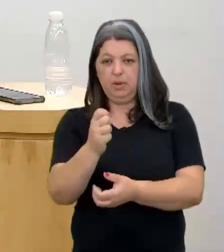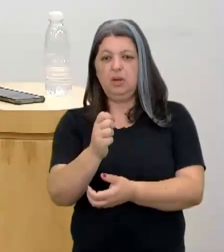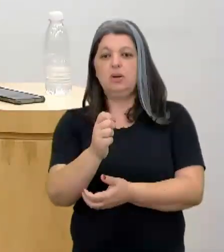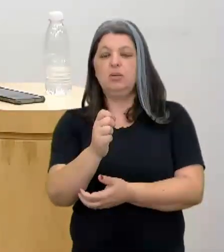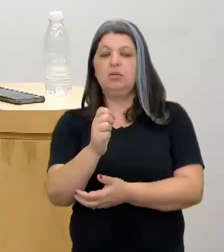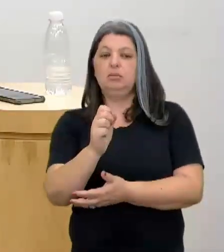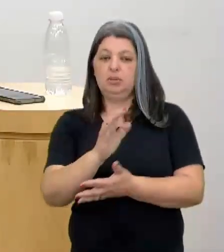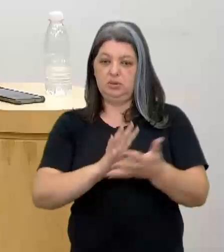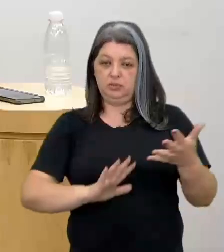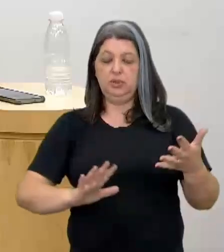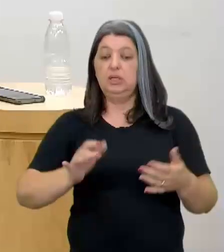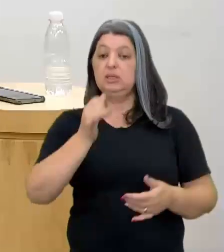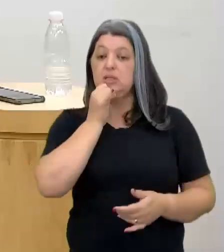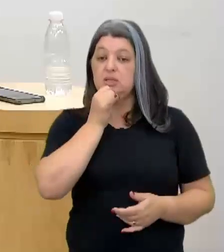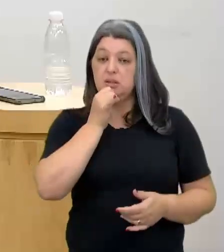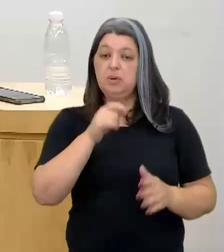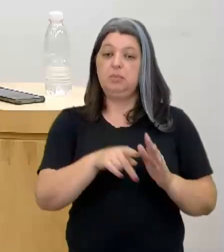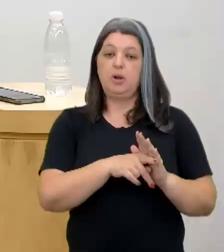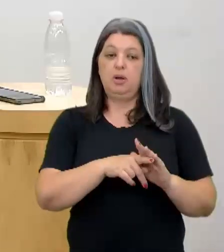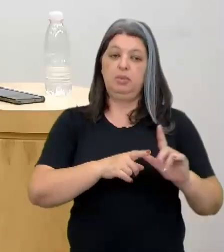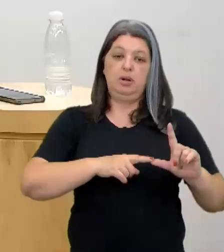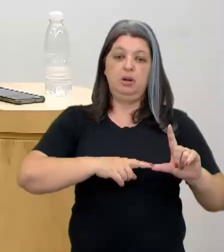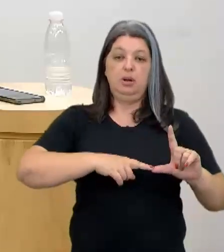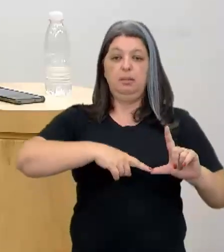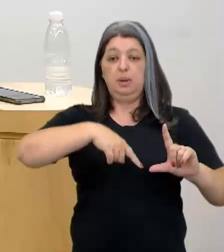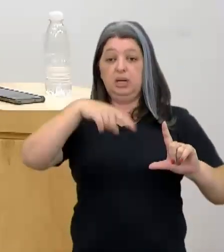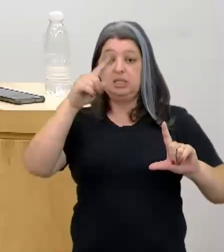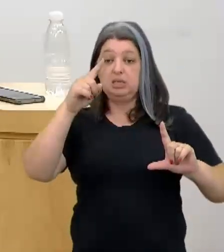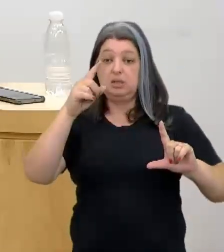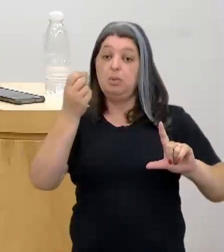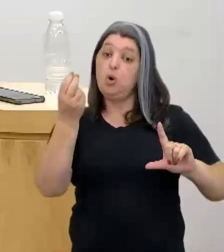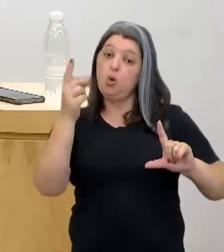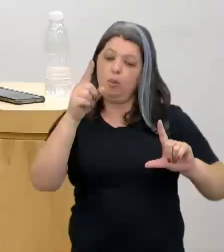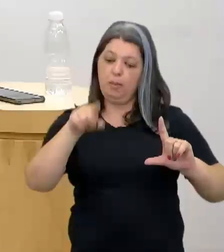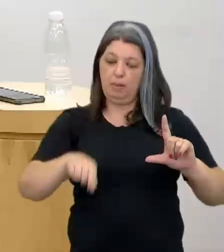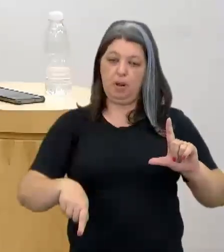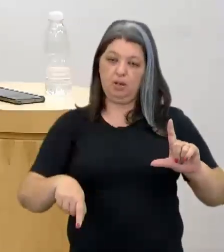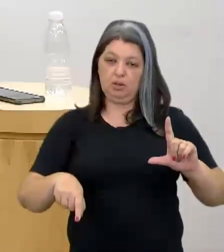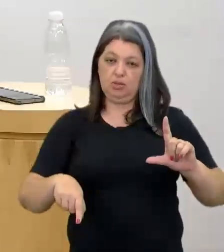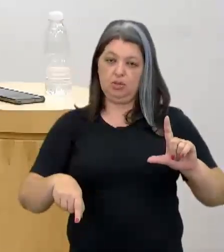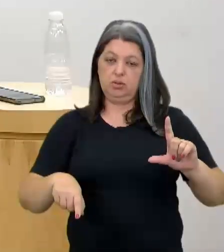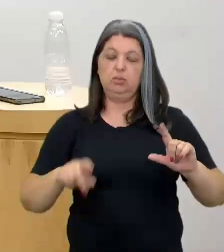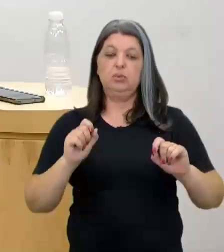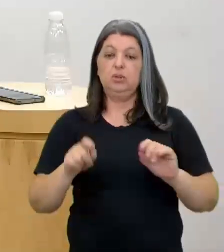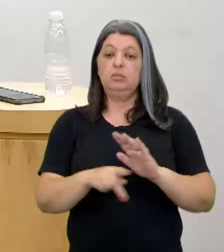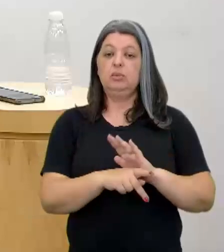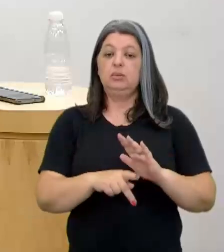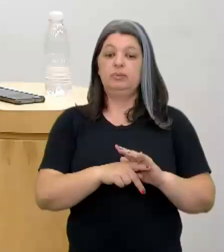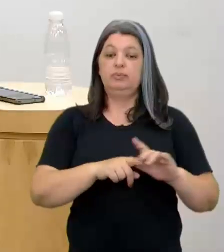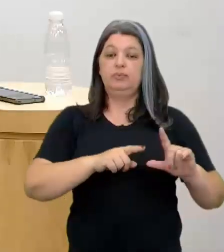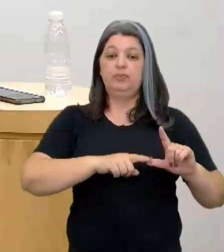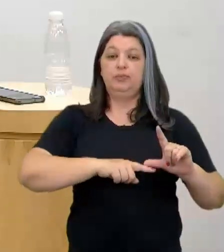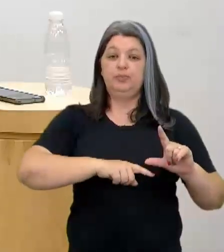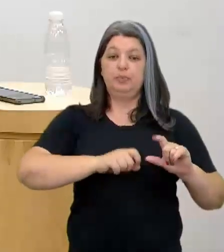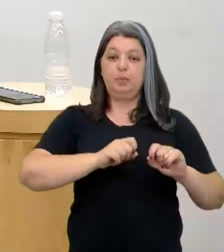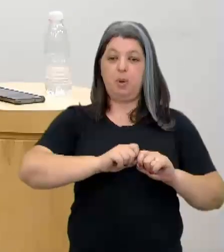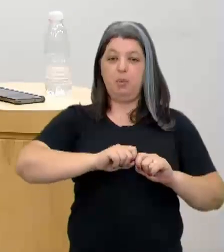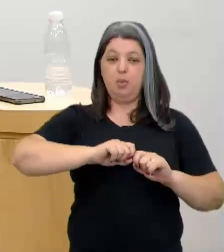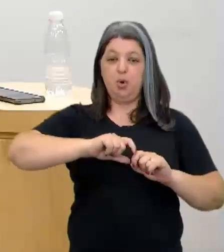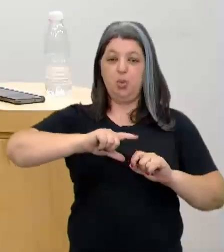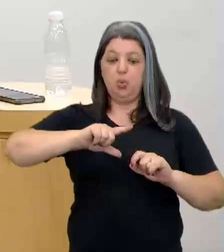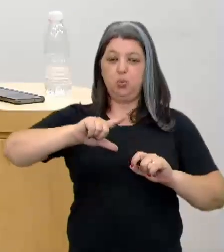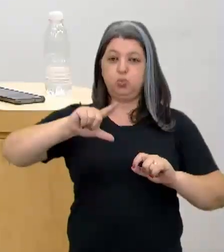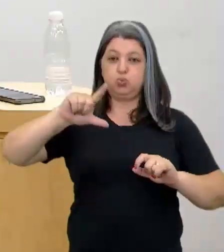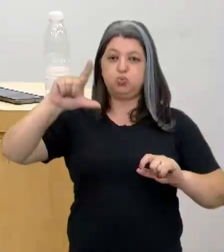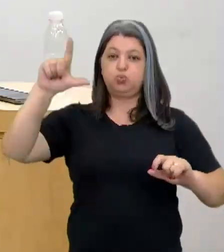se desloca do jeito que tá, para cima ou para baixo. Falou em multiplicar a função por alguém, o que acontece? A gente puxa essa